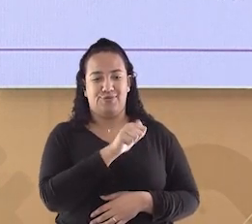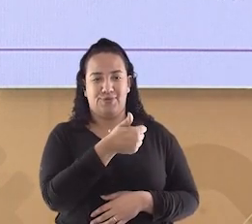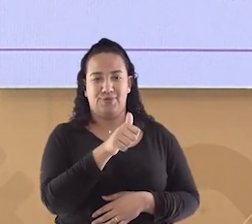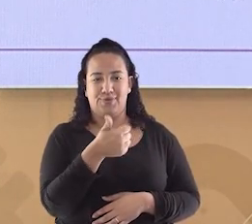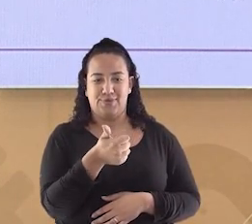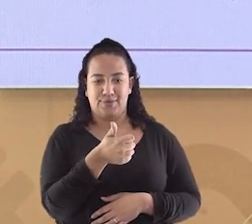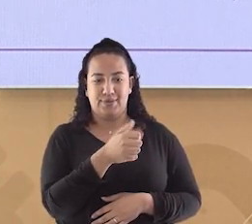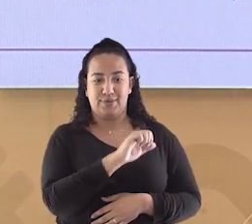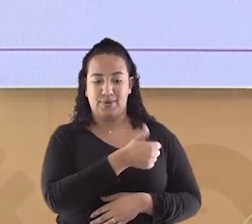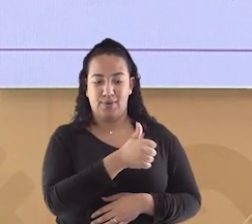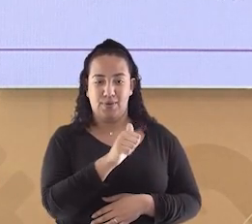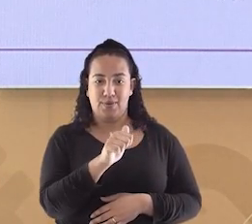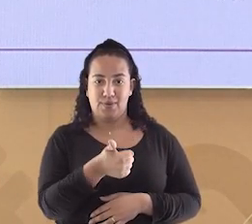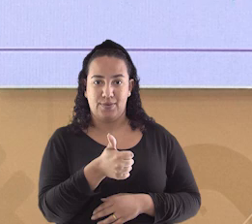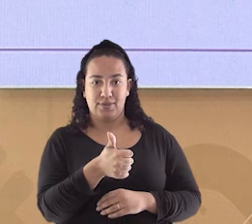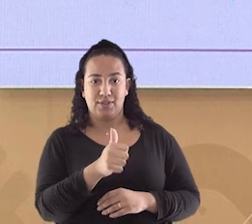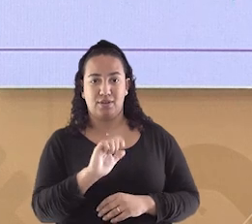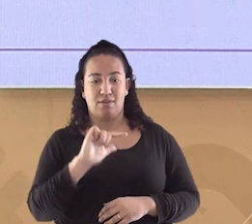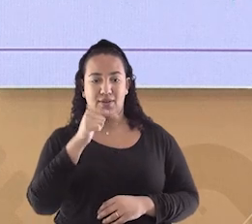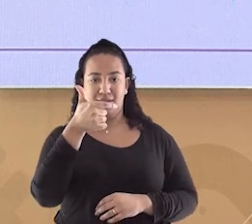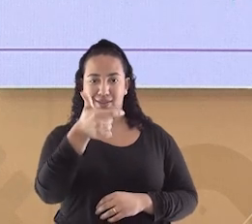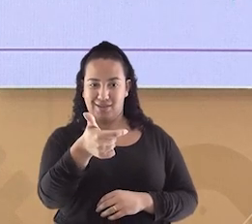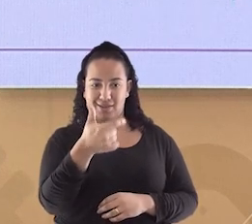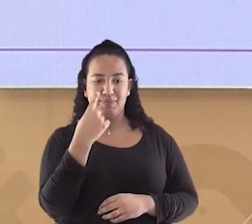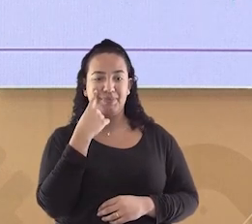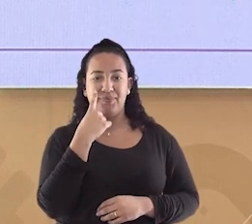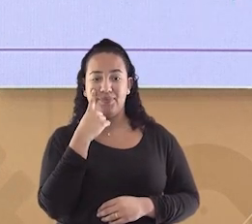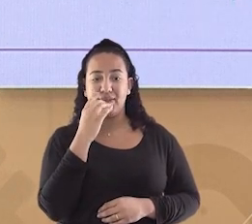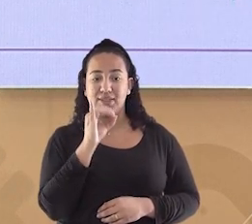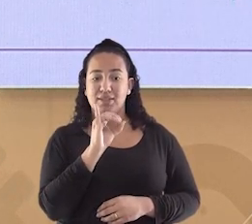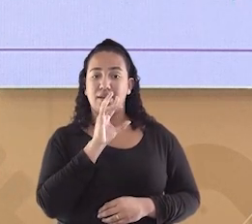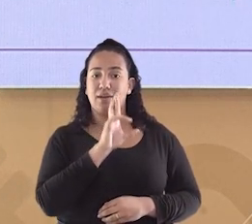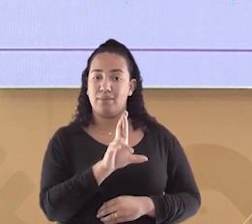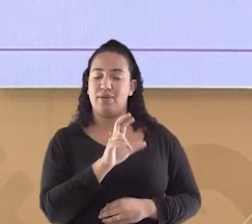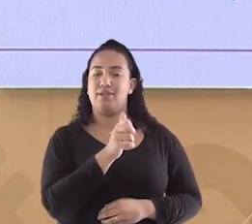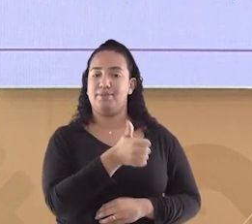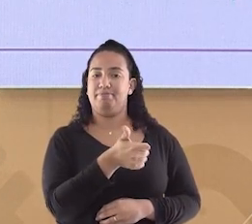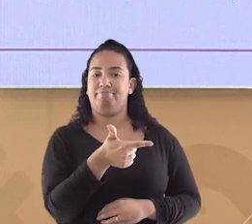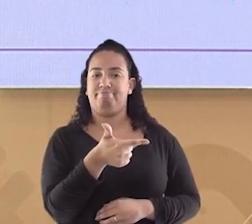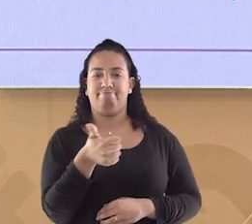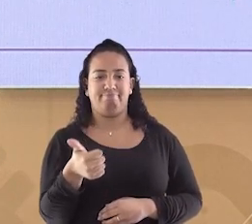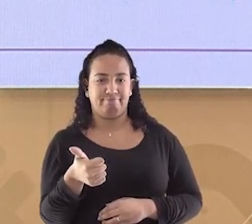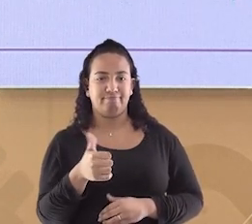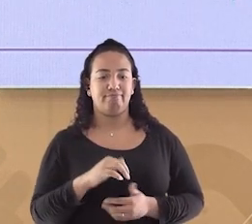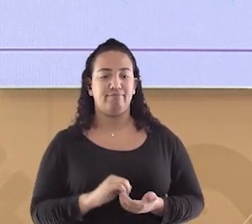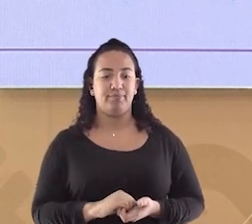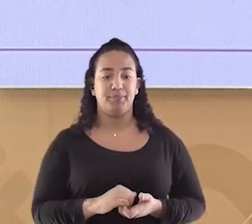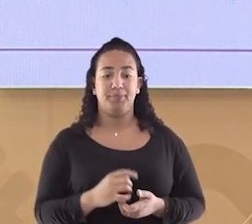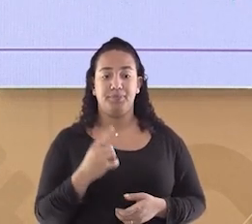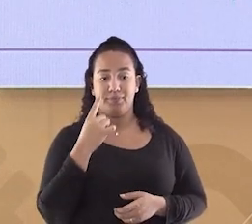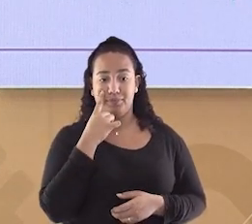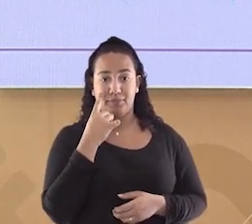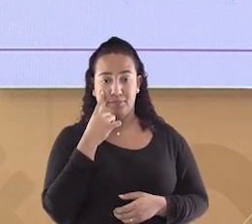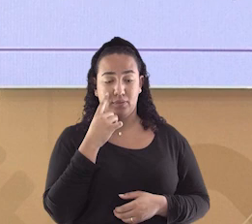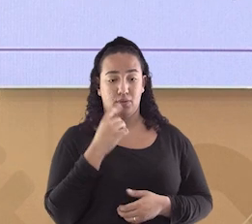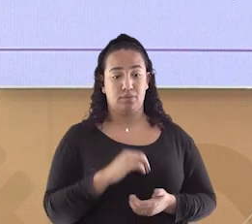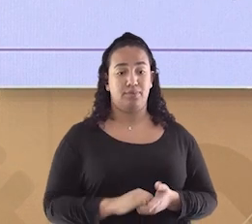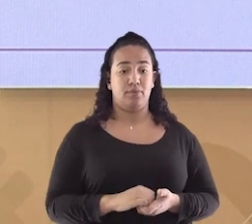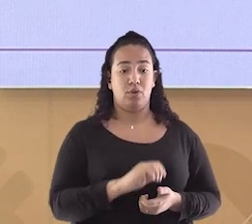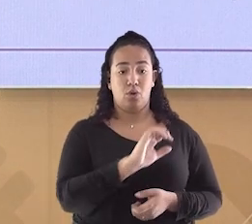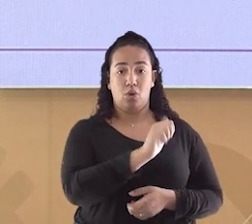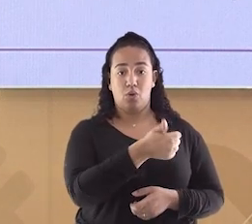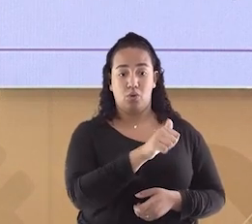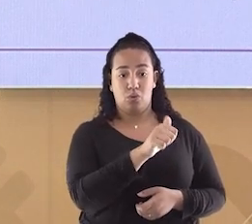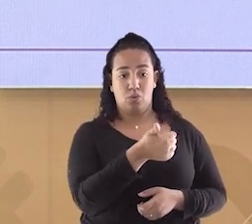e elevar ao quadrado para ver se vai resultar no 121. Fazendo 11